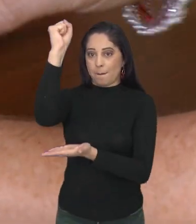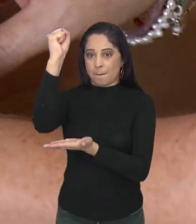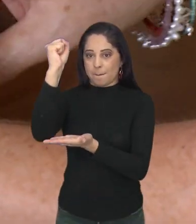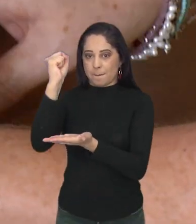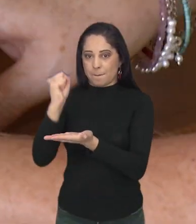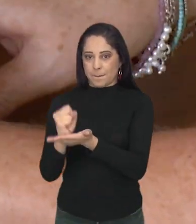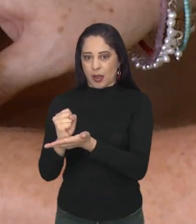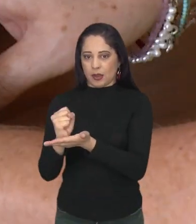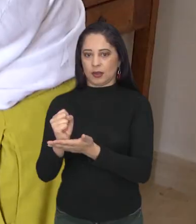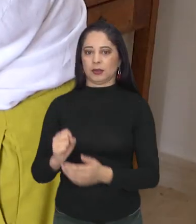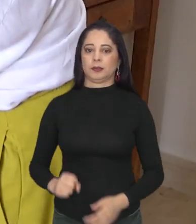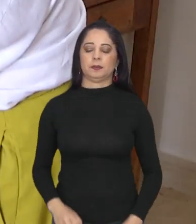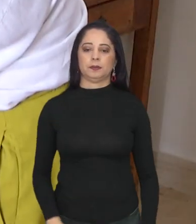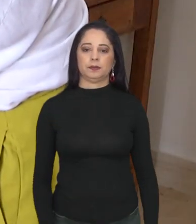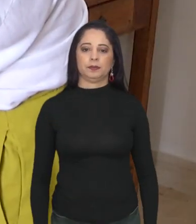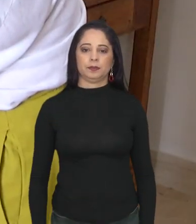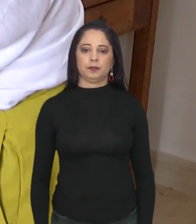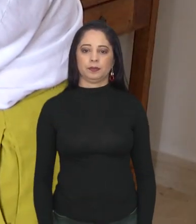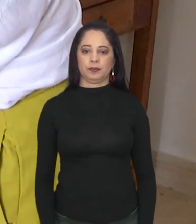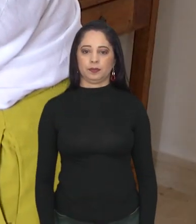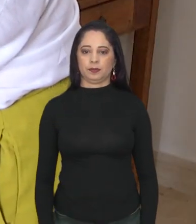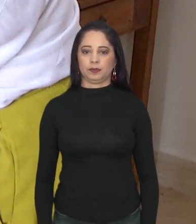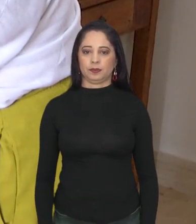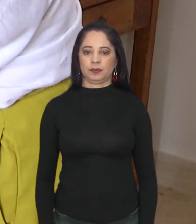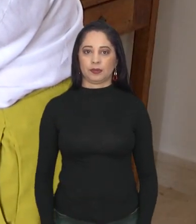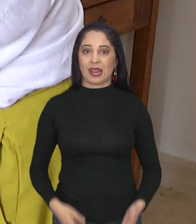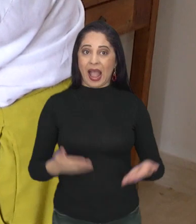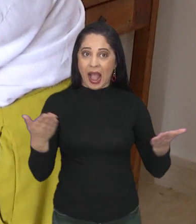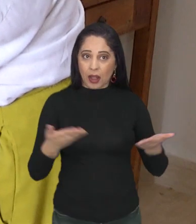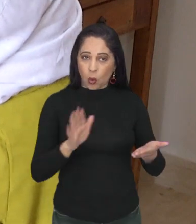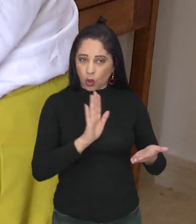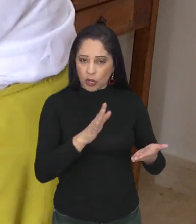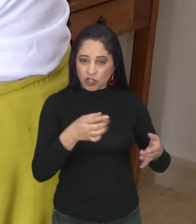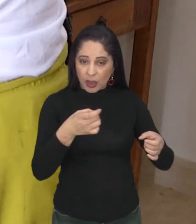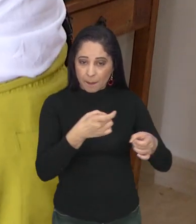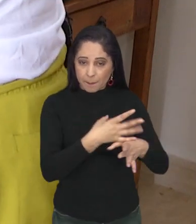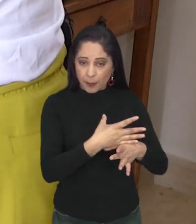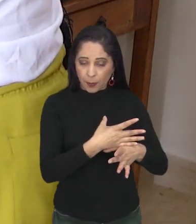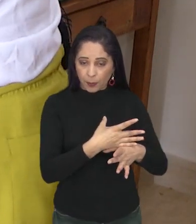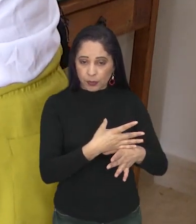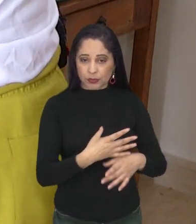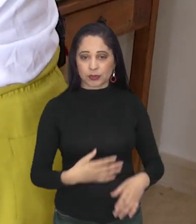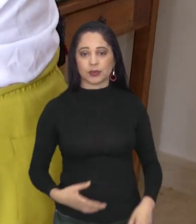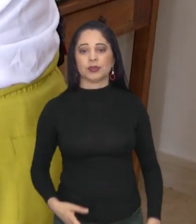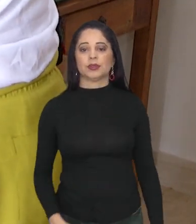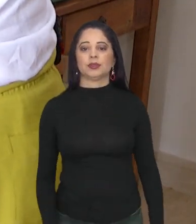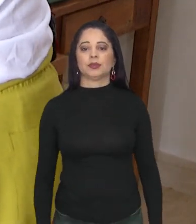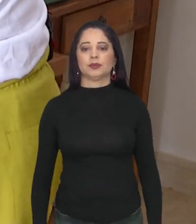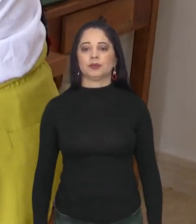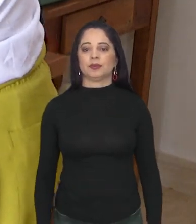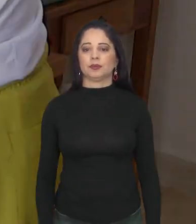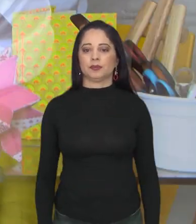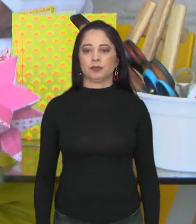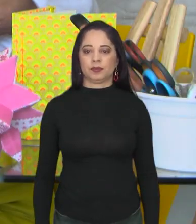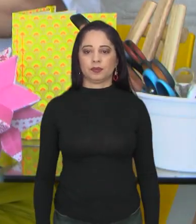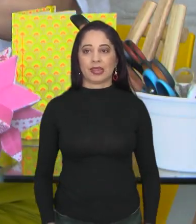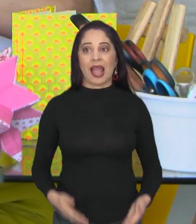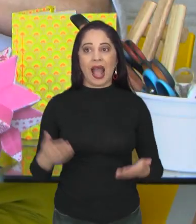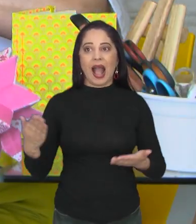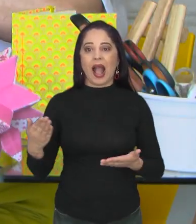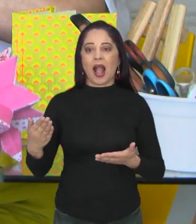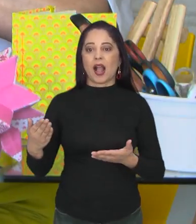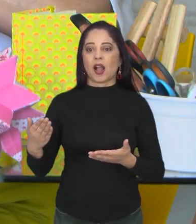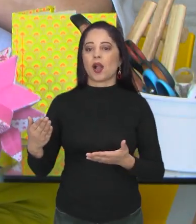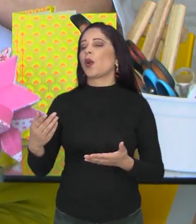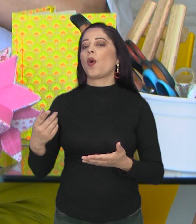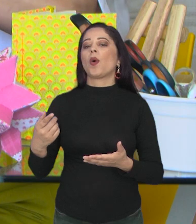utilizar a prensa agora bom gente agora que já está prensado Ana Júlia O que que a gente tem que fazer agora então agora